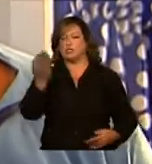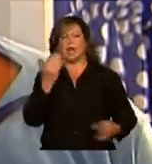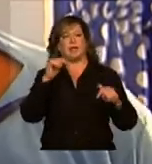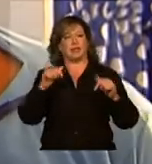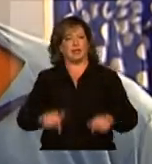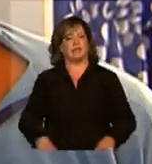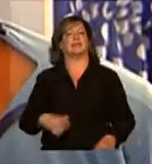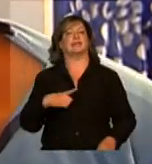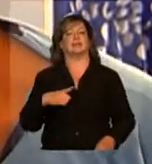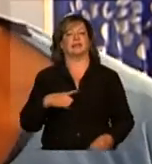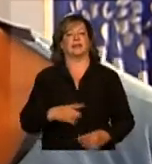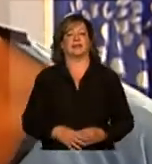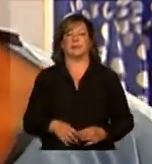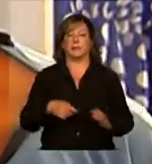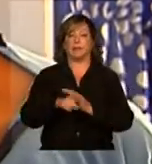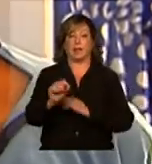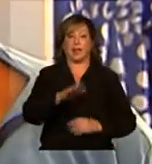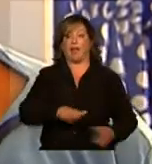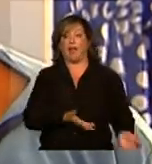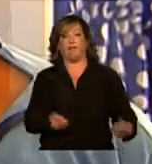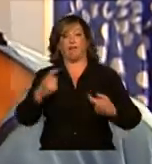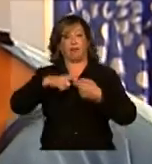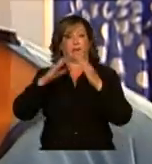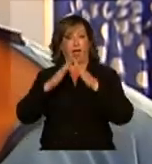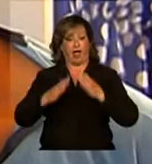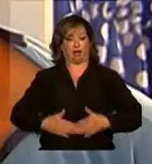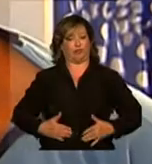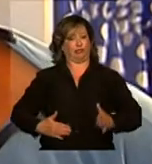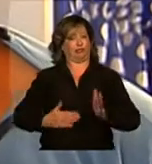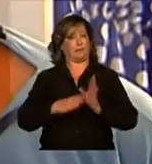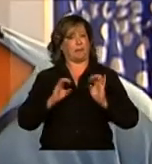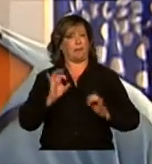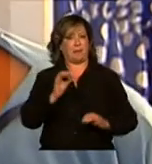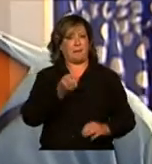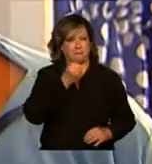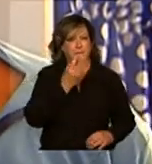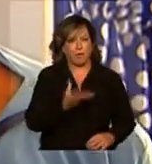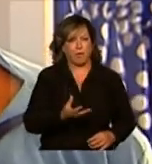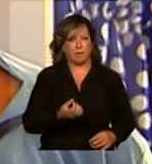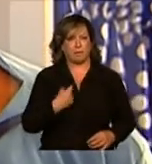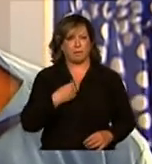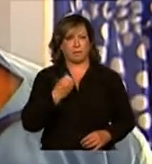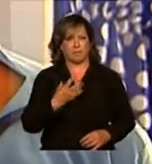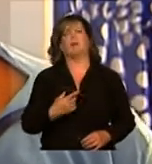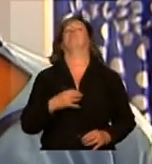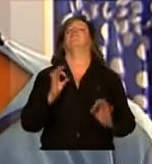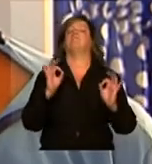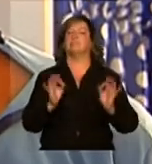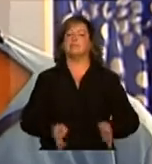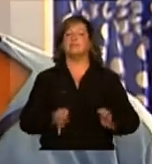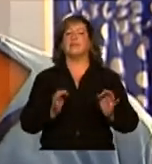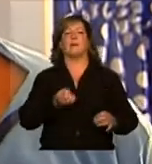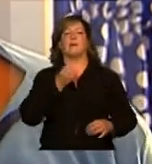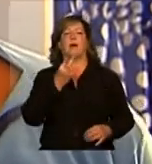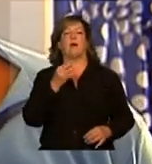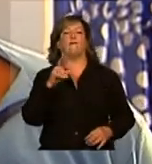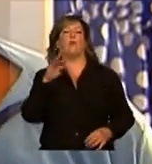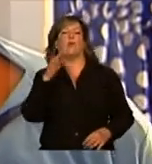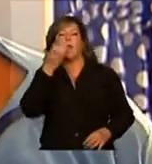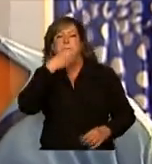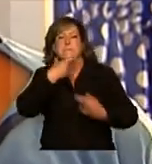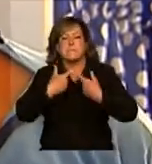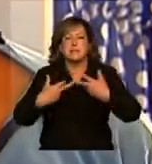né? Então a criança volta para casa alimentada, é uma alimentação boa, balanceada, bem... Com certeza, com fruta,